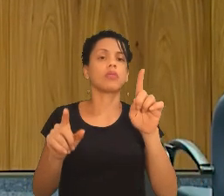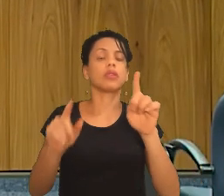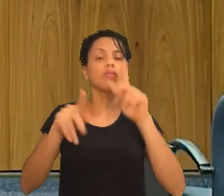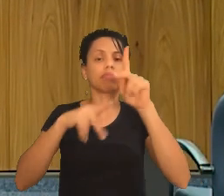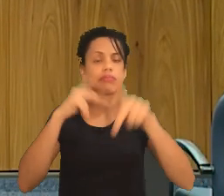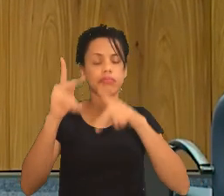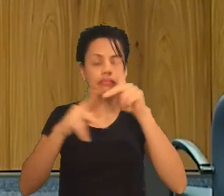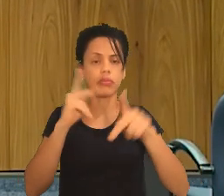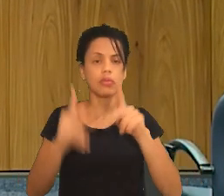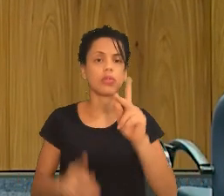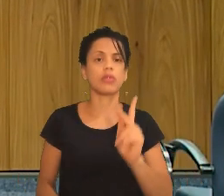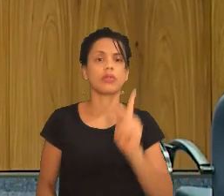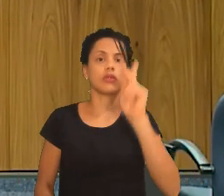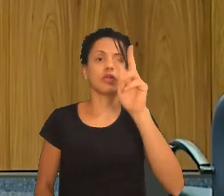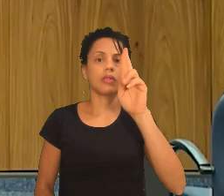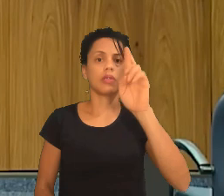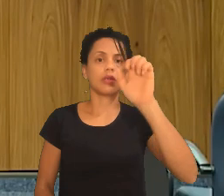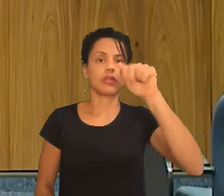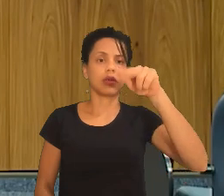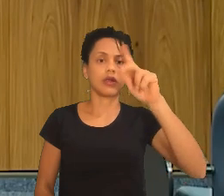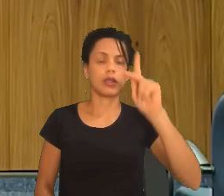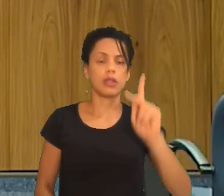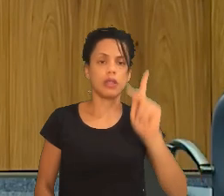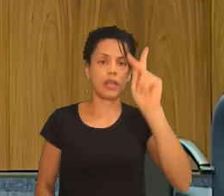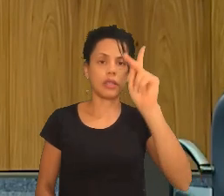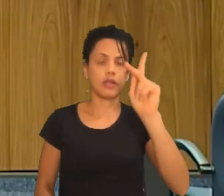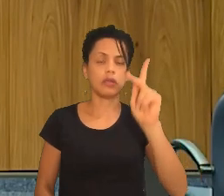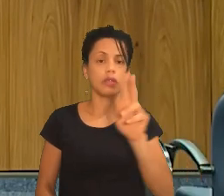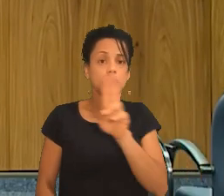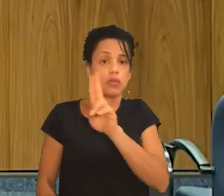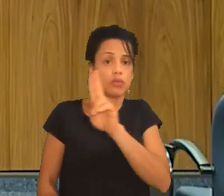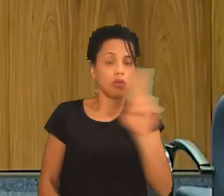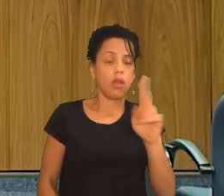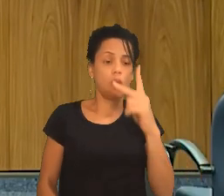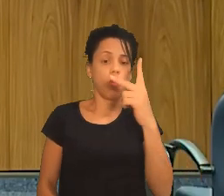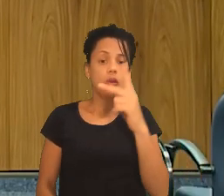é outra violência, né, você usar o nome do povo para